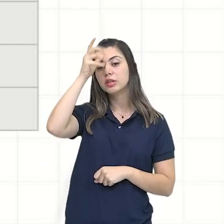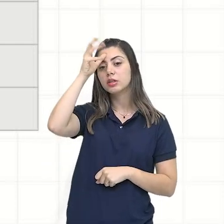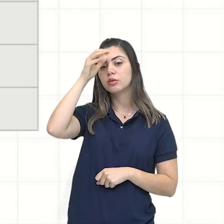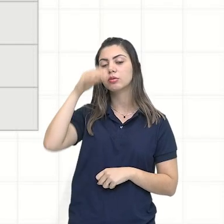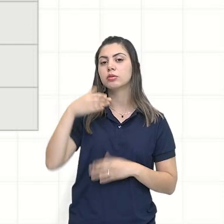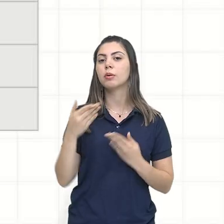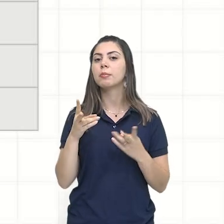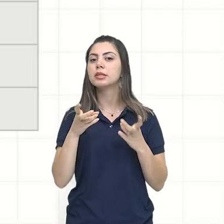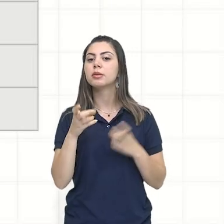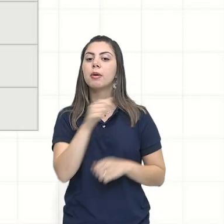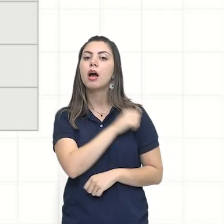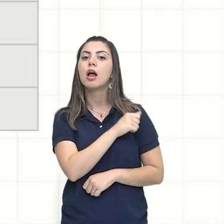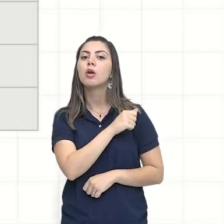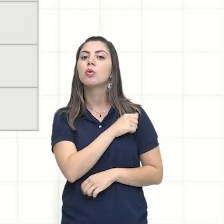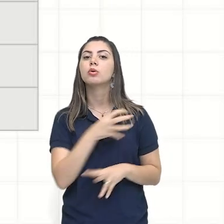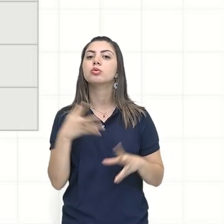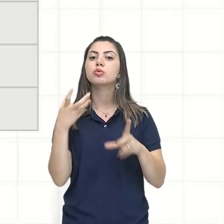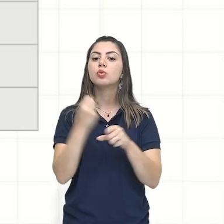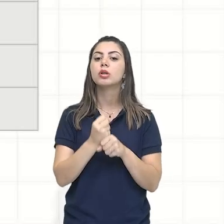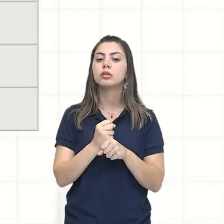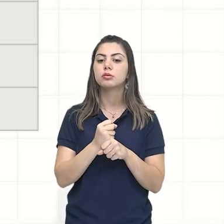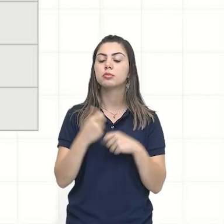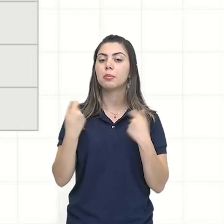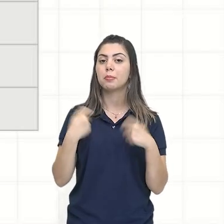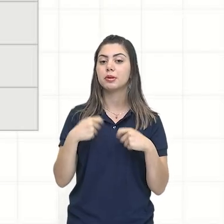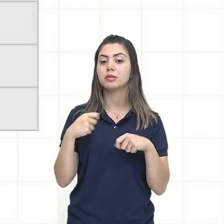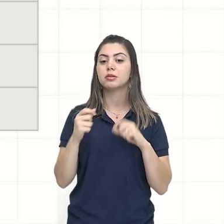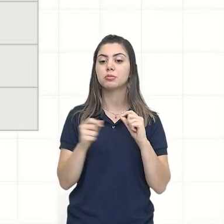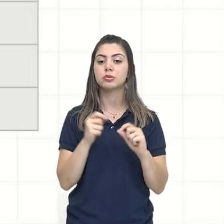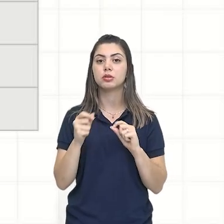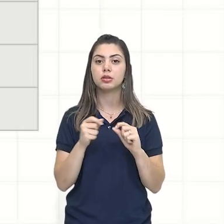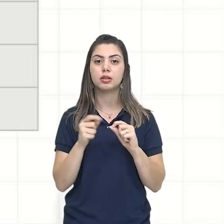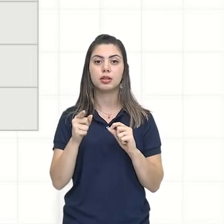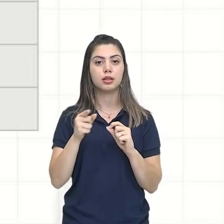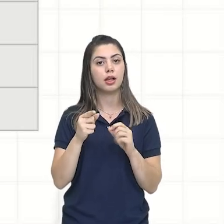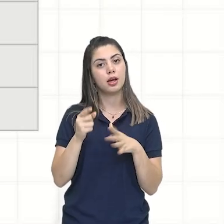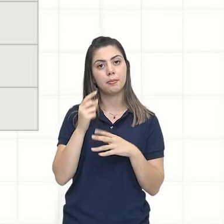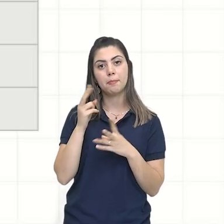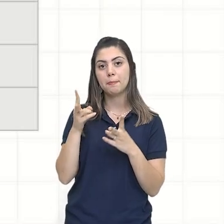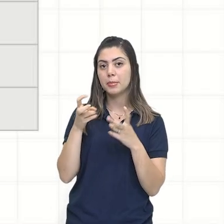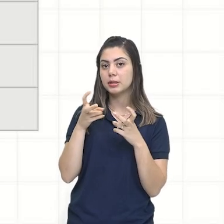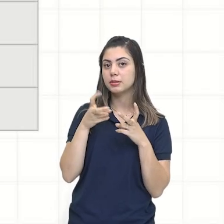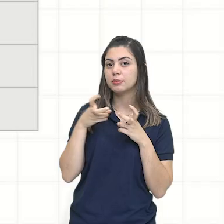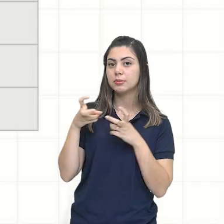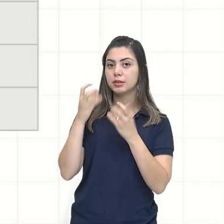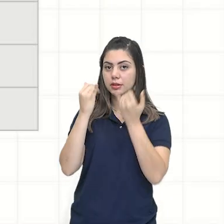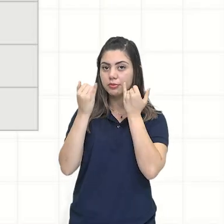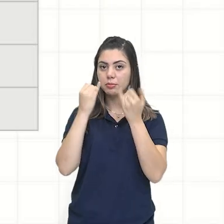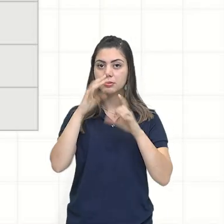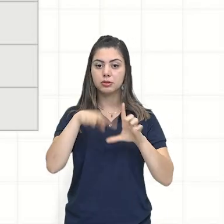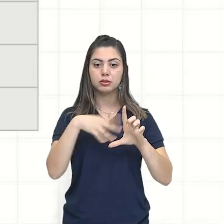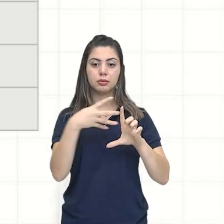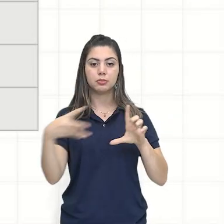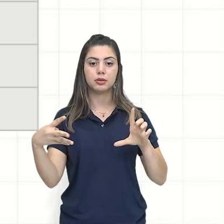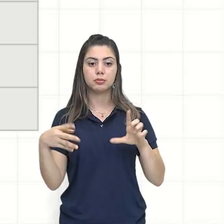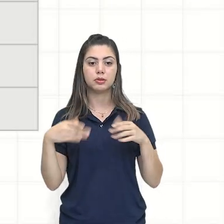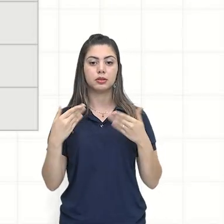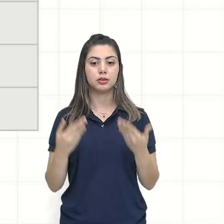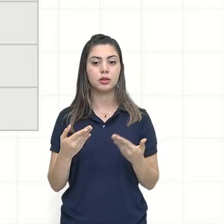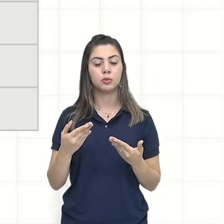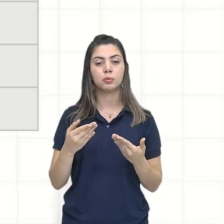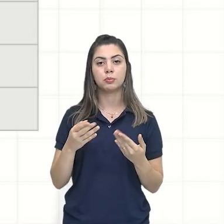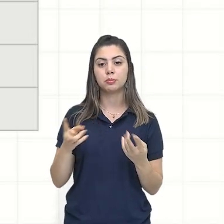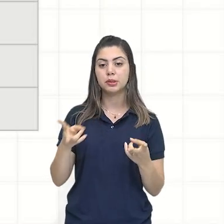temos quantos alunos? Primeiro temos que fazer aqui o levantamento, né? Verificando a tabela, observamos que a preferência